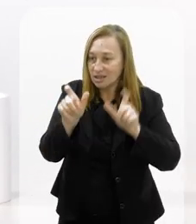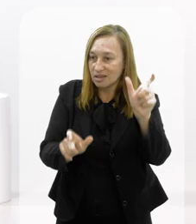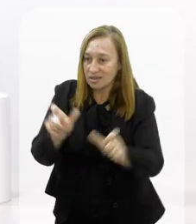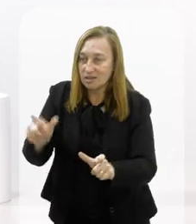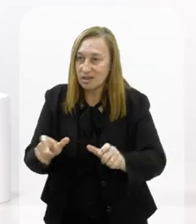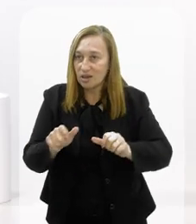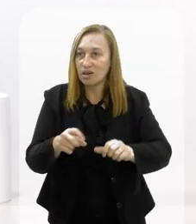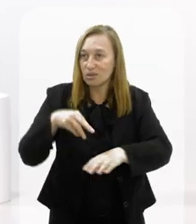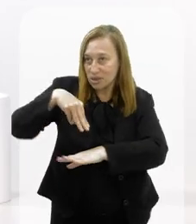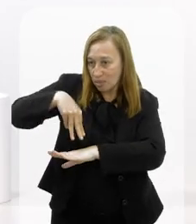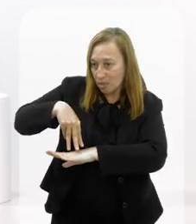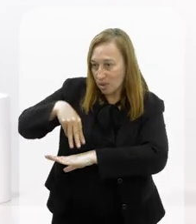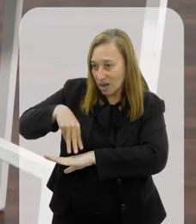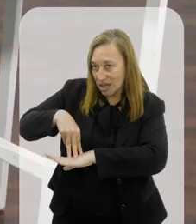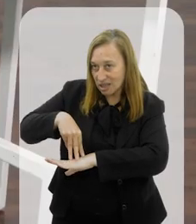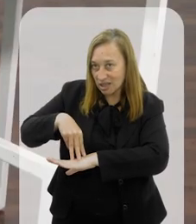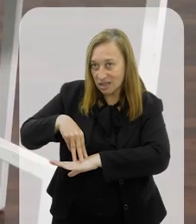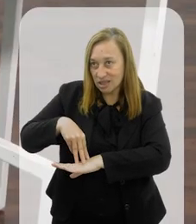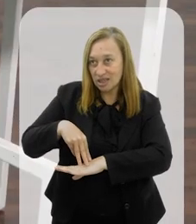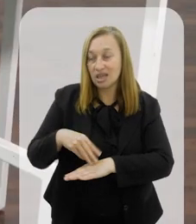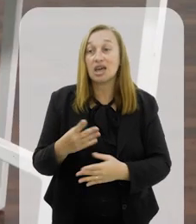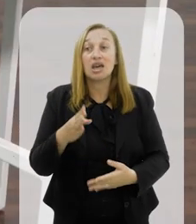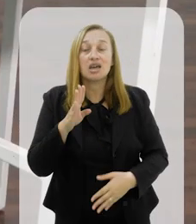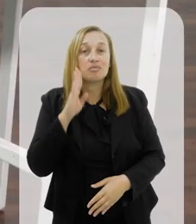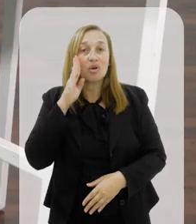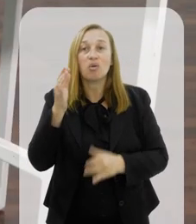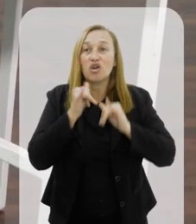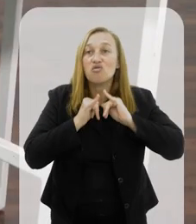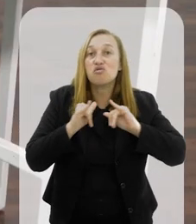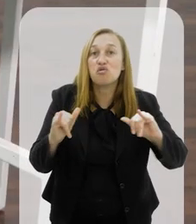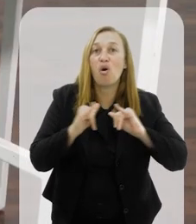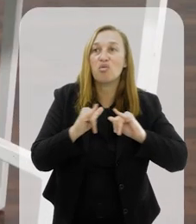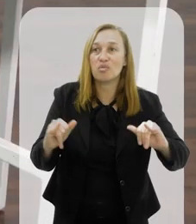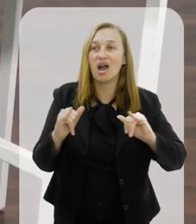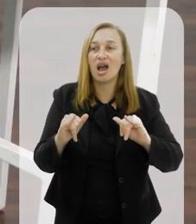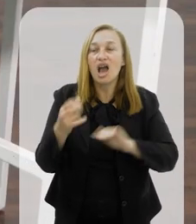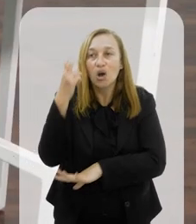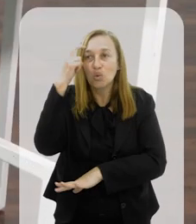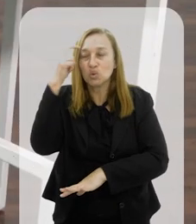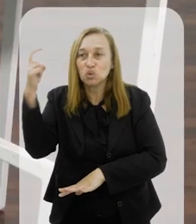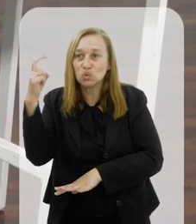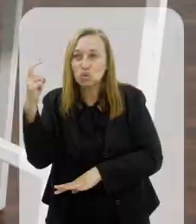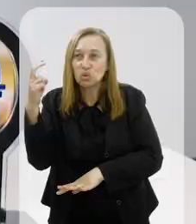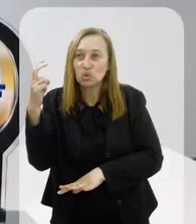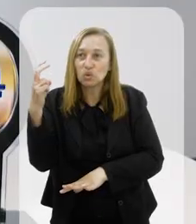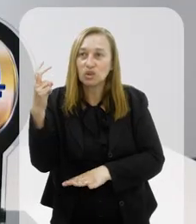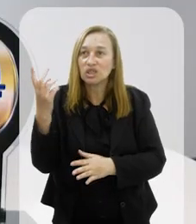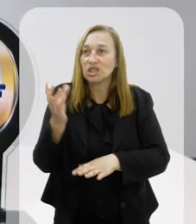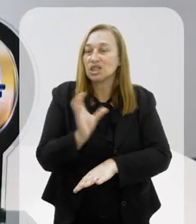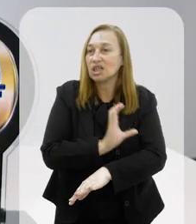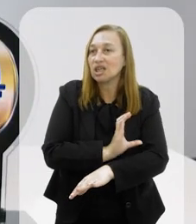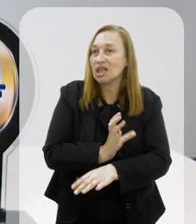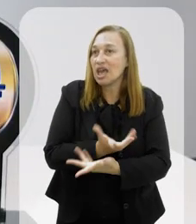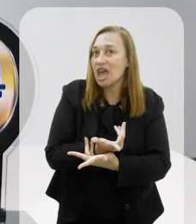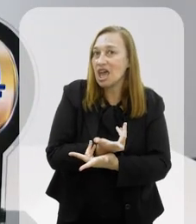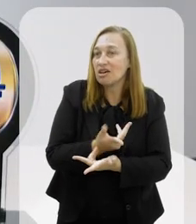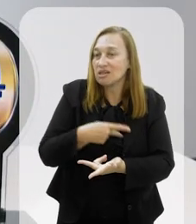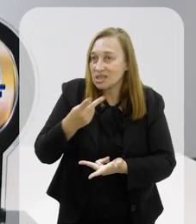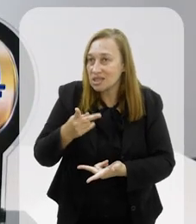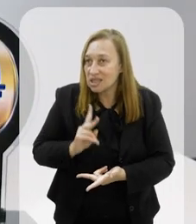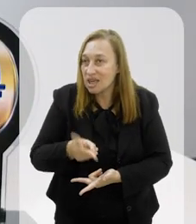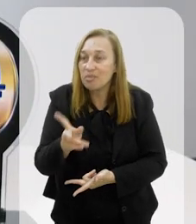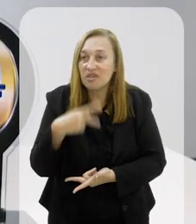público da Sapucaí não e e cumpre a sua função principal que é informar que é trazer cultura de uma maneira eu sempre falo